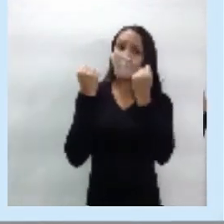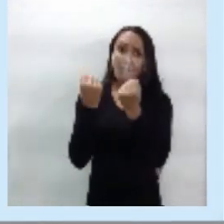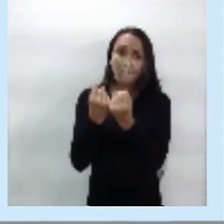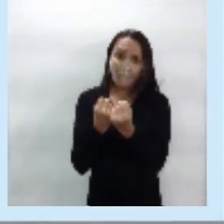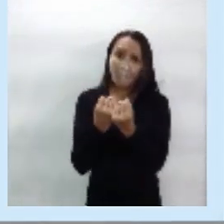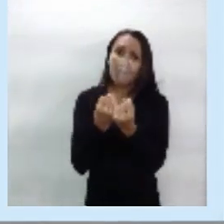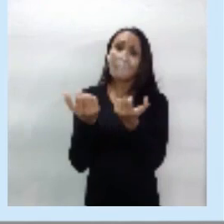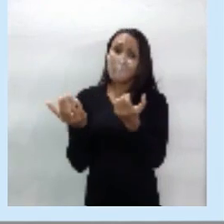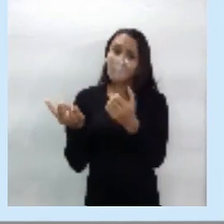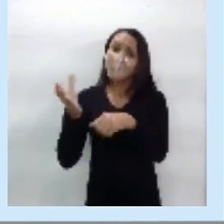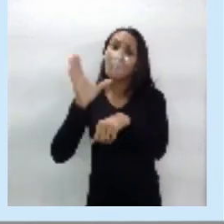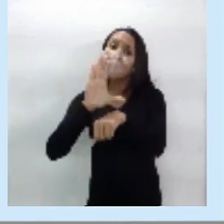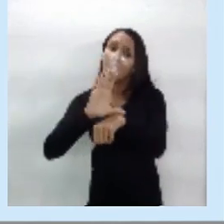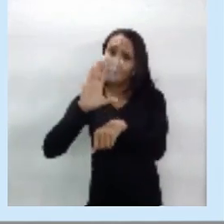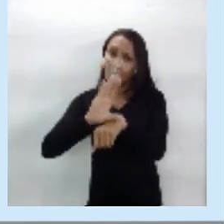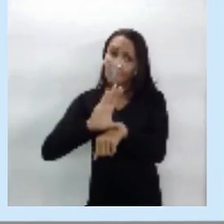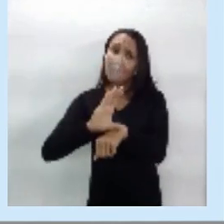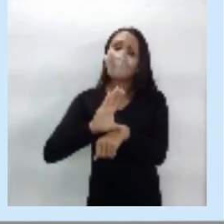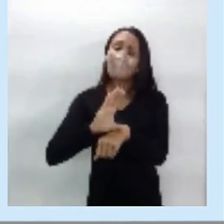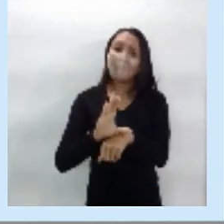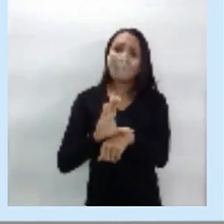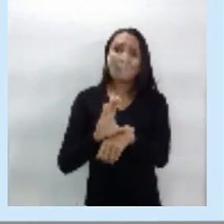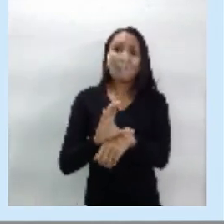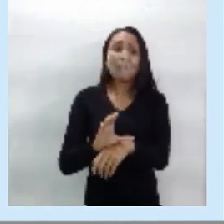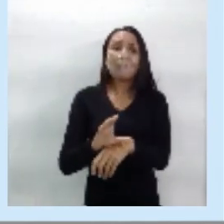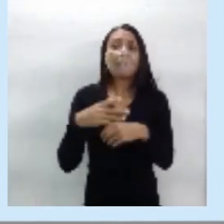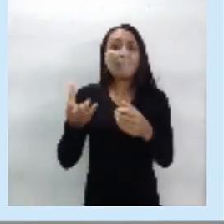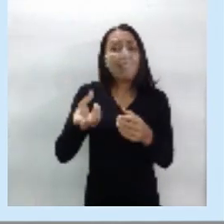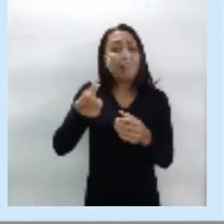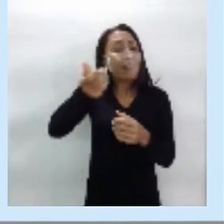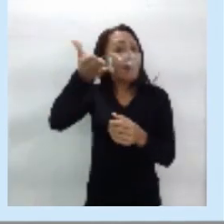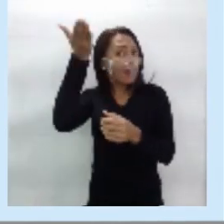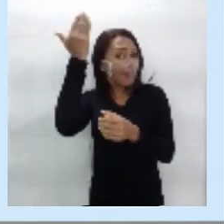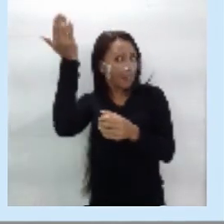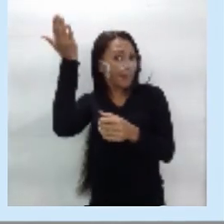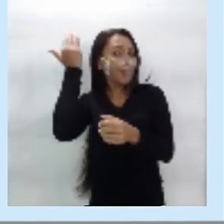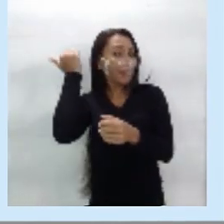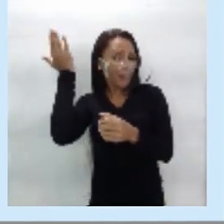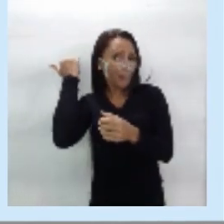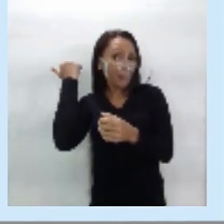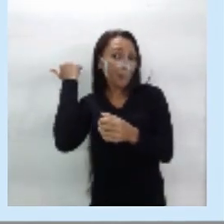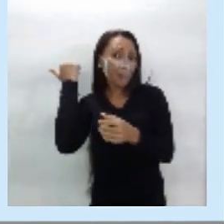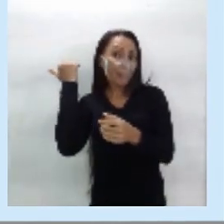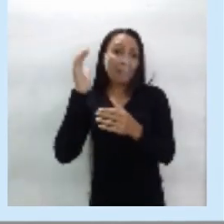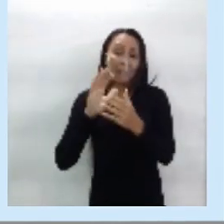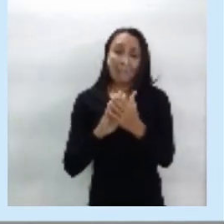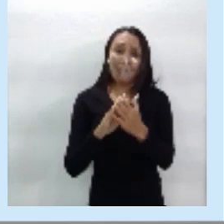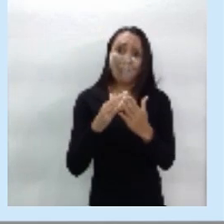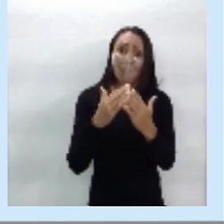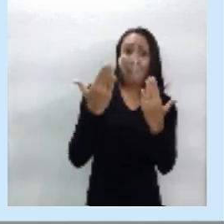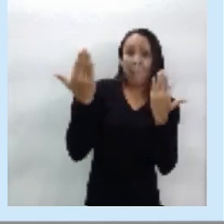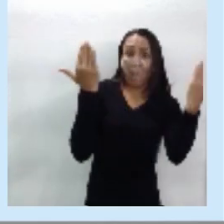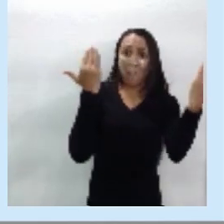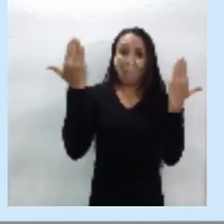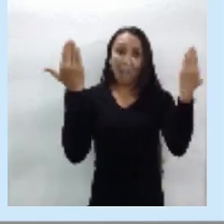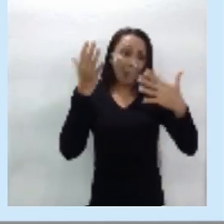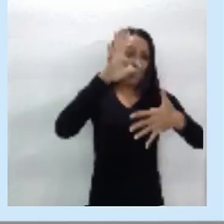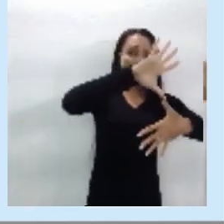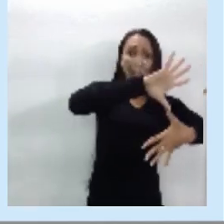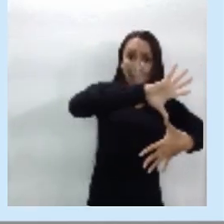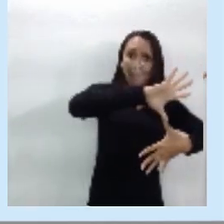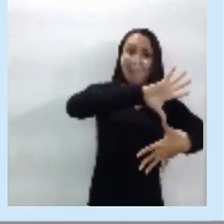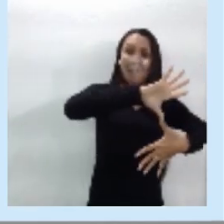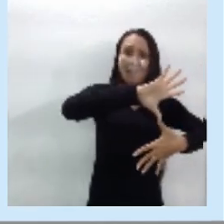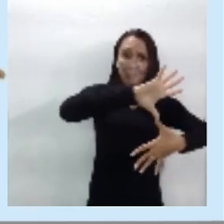é um continente a qual eles são bem mais antigos, né, do que o nosso continente